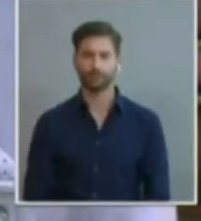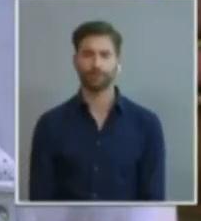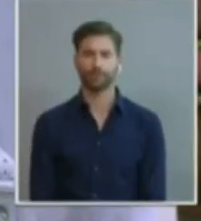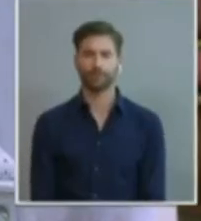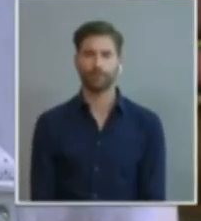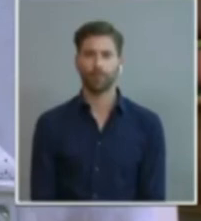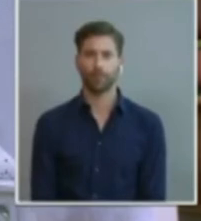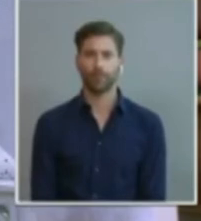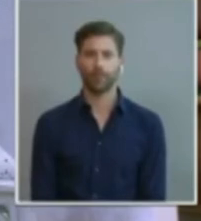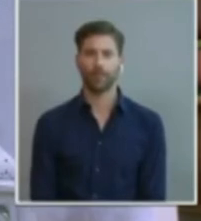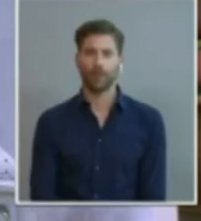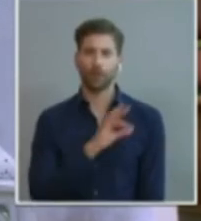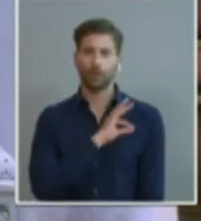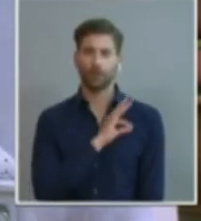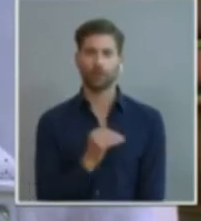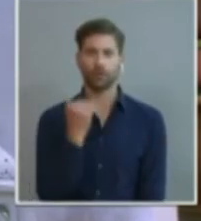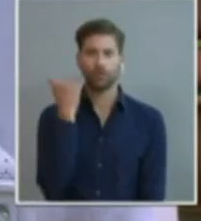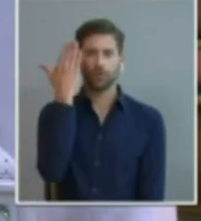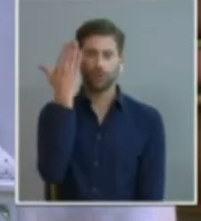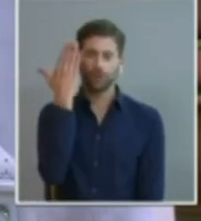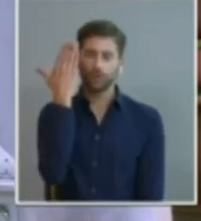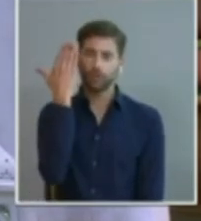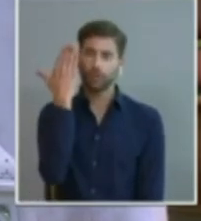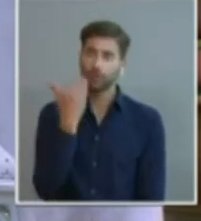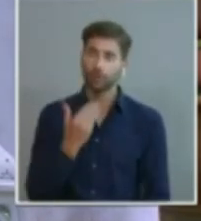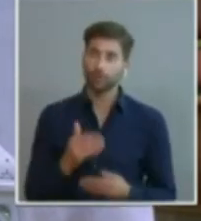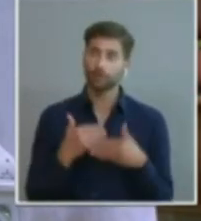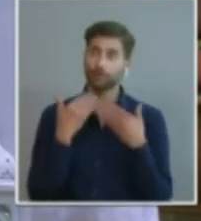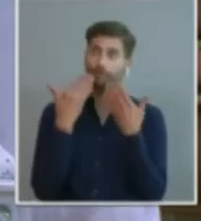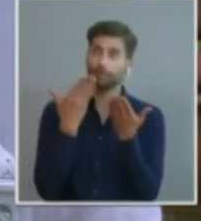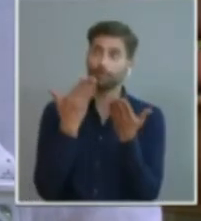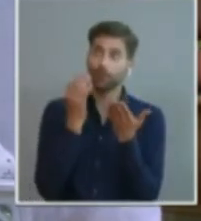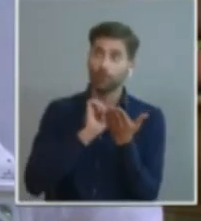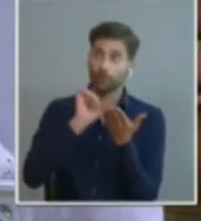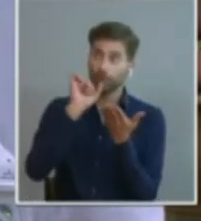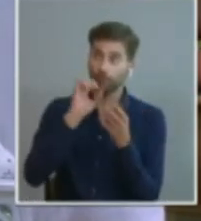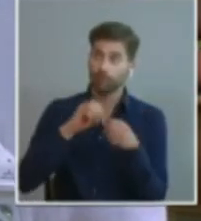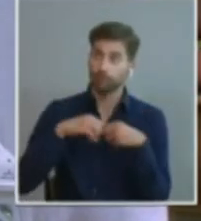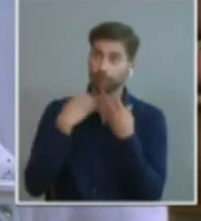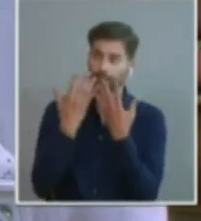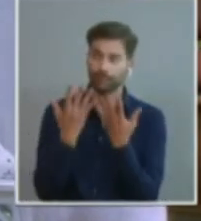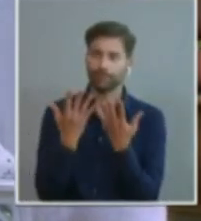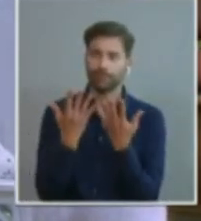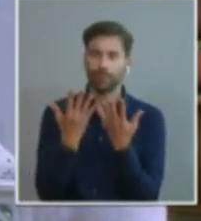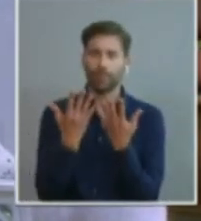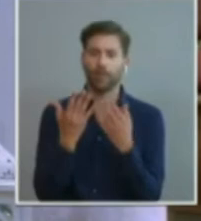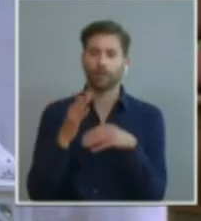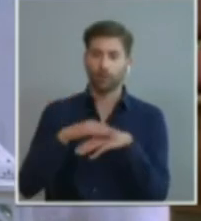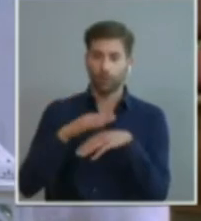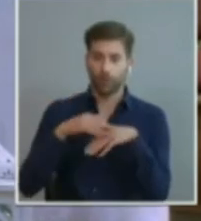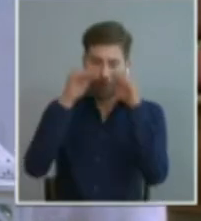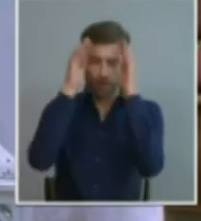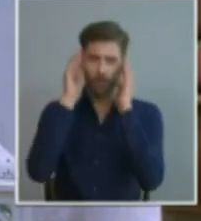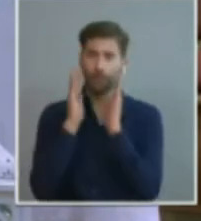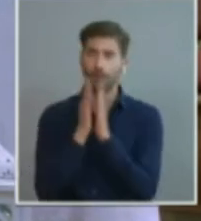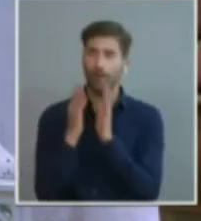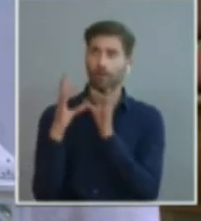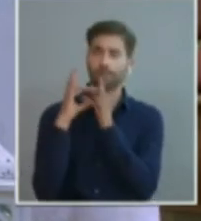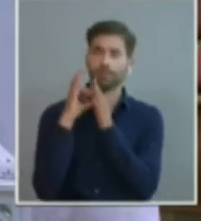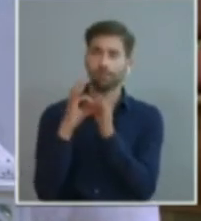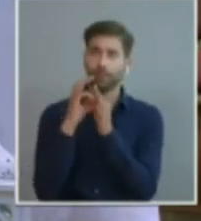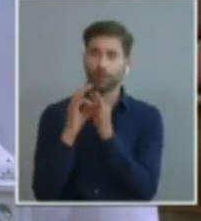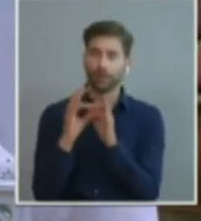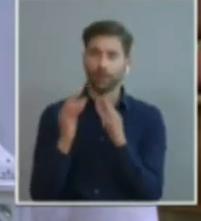Suba até vós, Senhor, a nossa humilde oferta. E pela intercessão da Santíssima Virgem Maria elevada ao